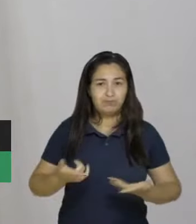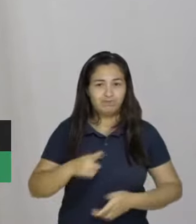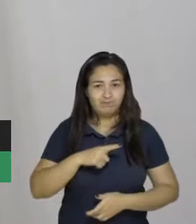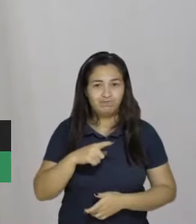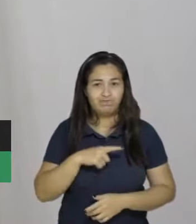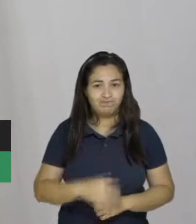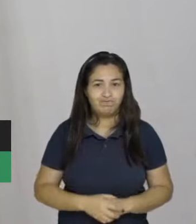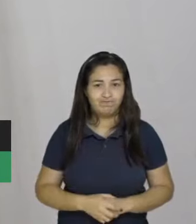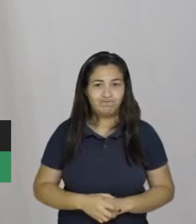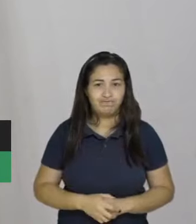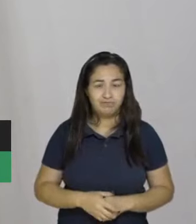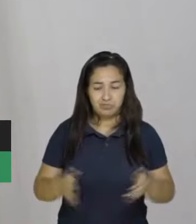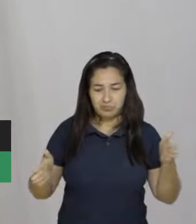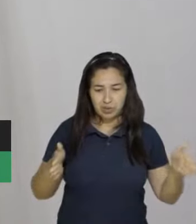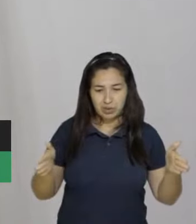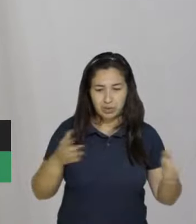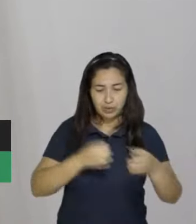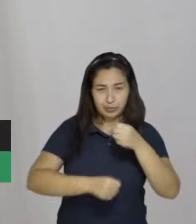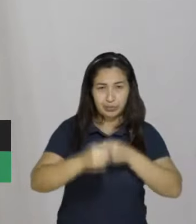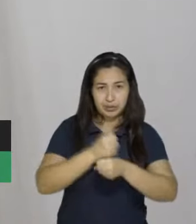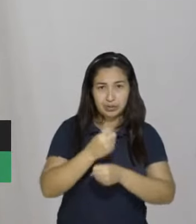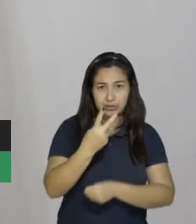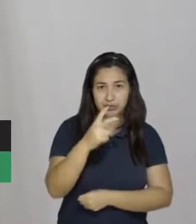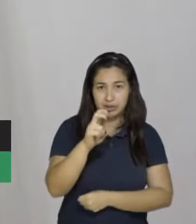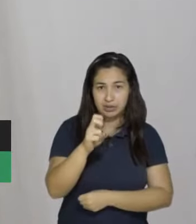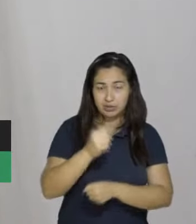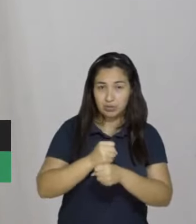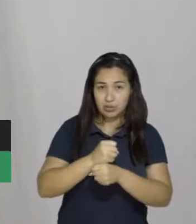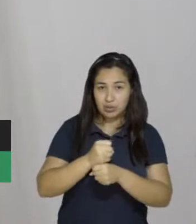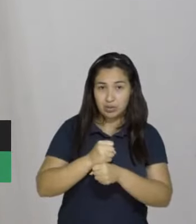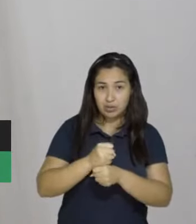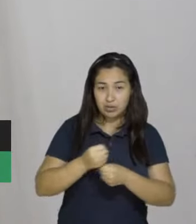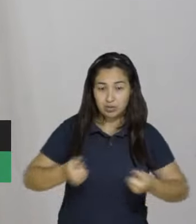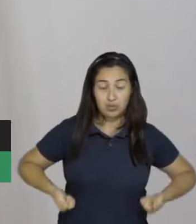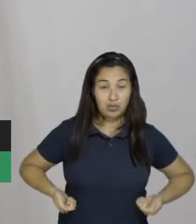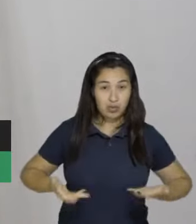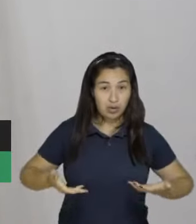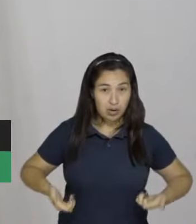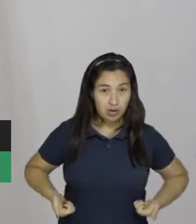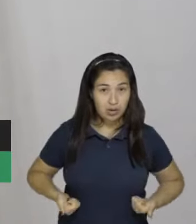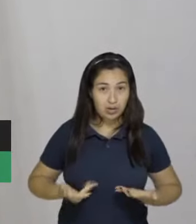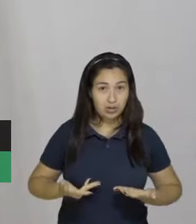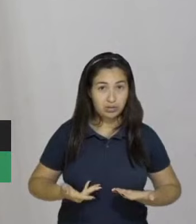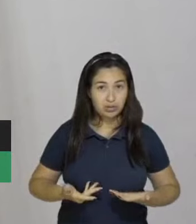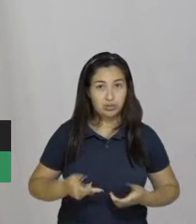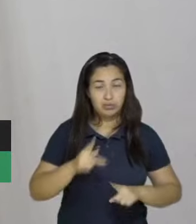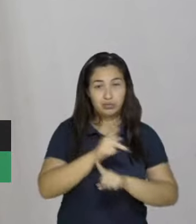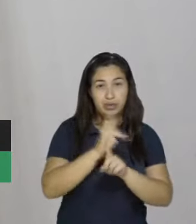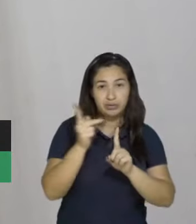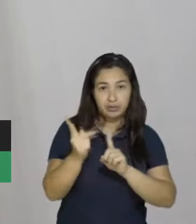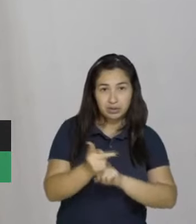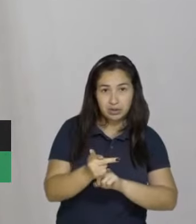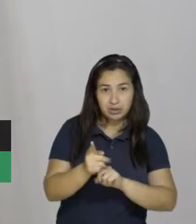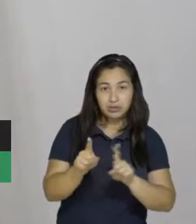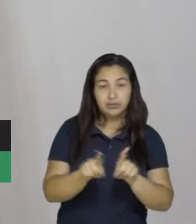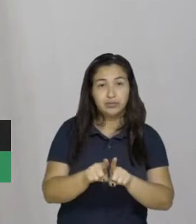últimos 25 anos, os gastos do governo federal, sobretudo com a previdência e o